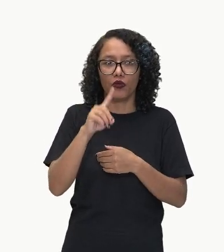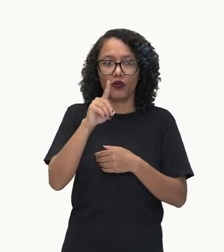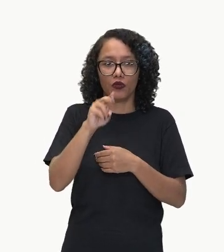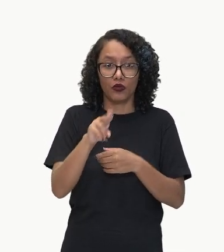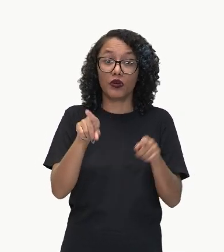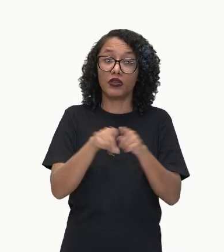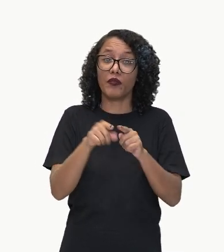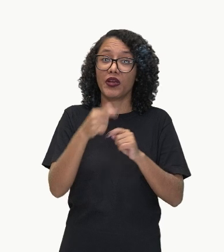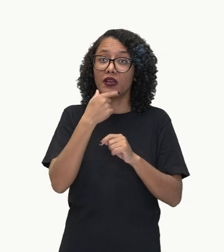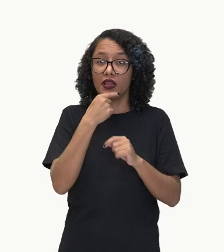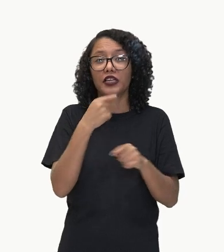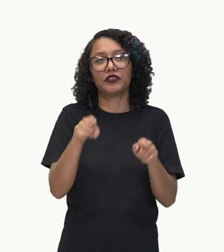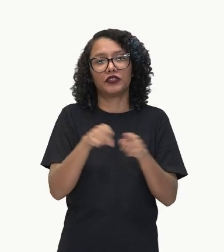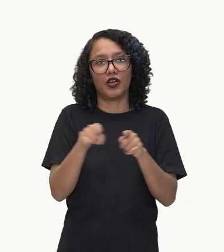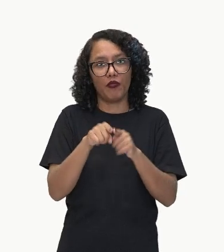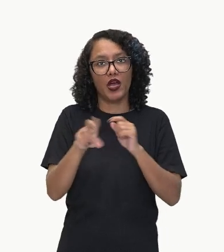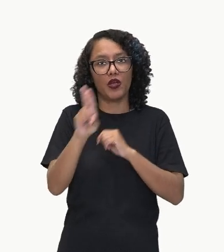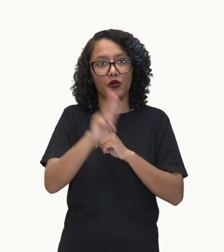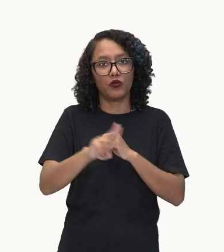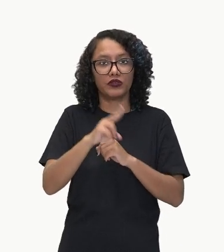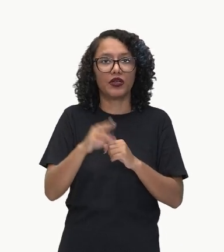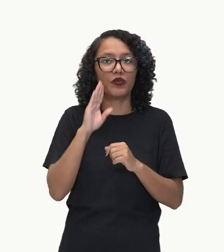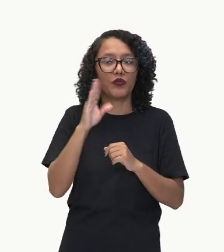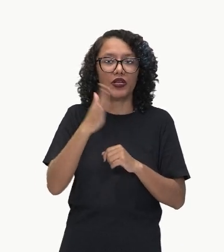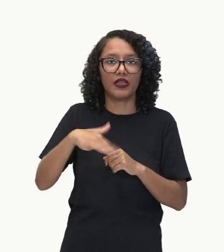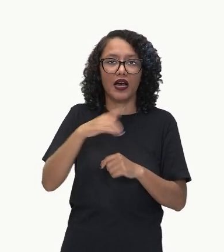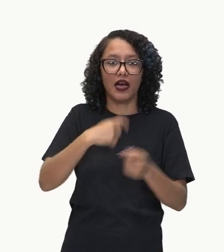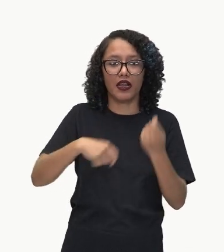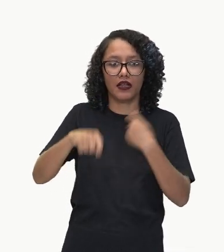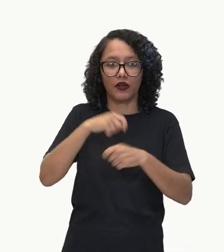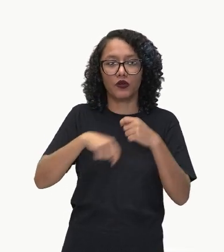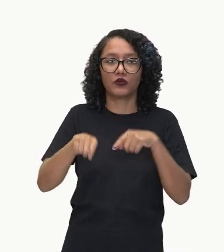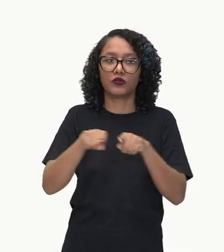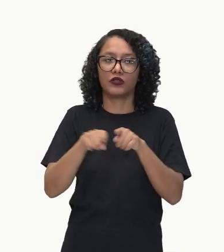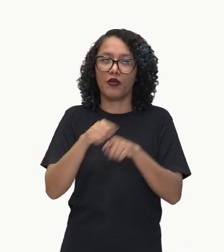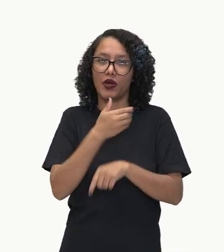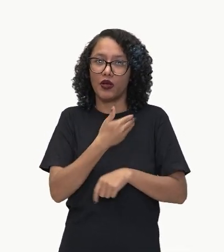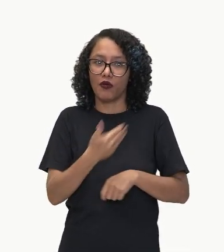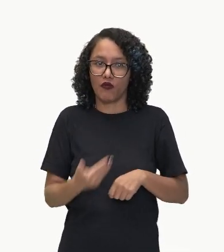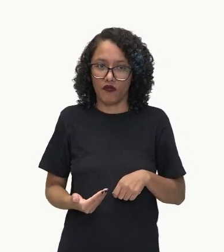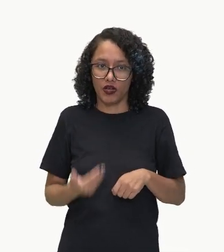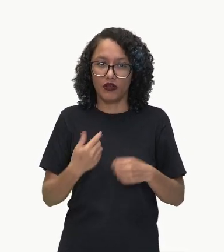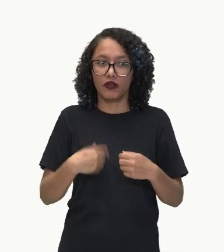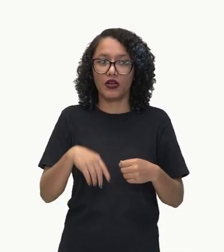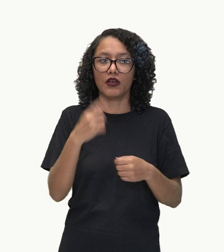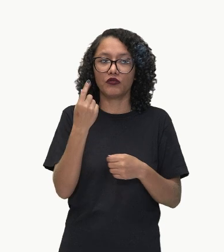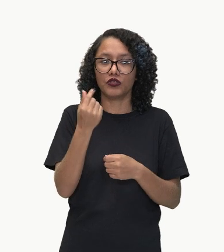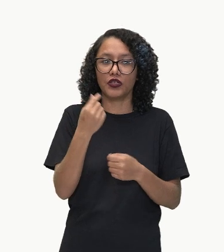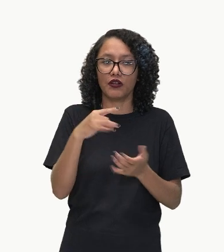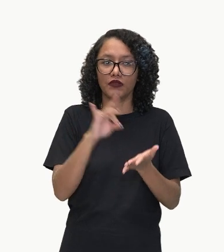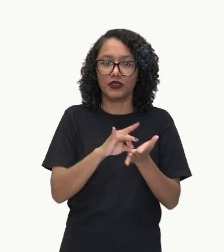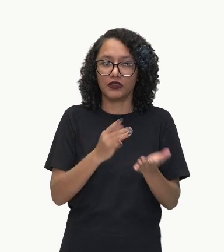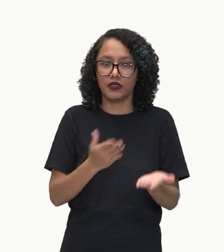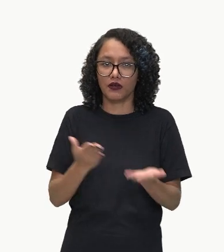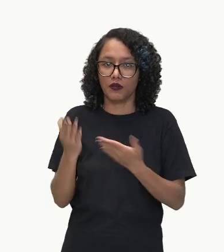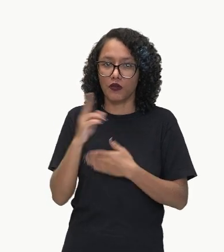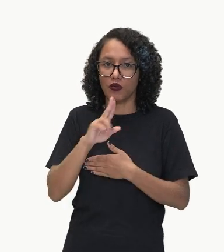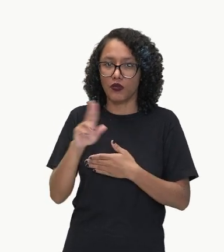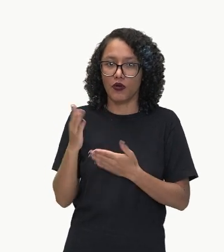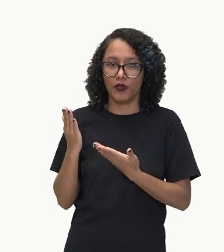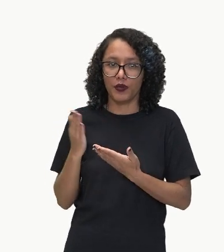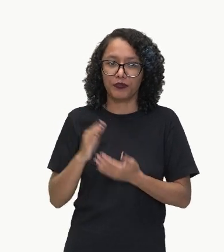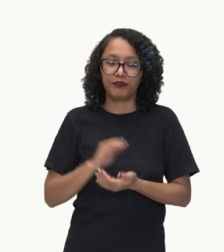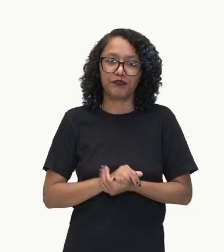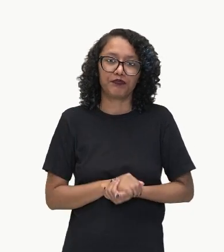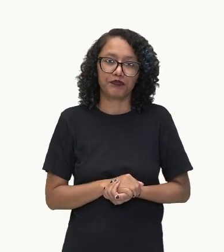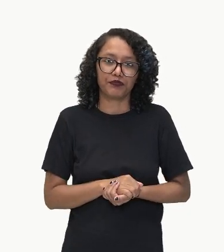falado amplamente na área dos negócios e para o governo. E a moeda oficial é a rúpia